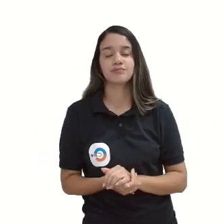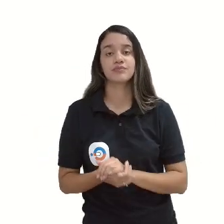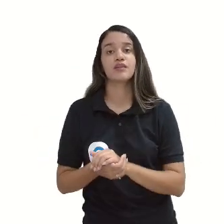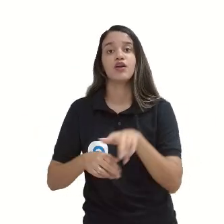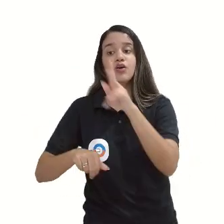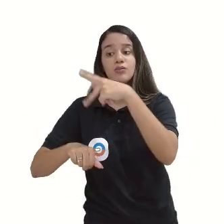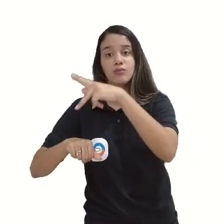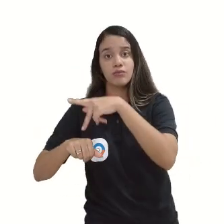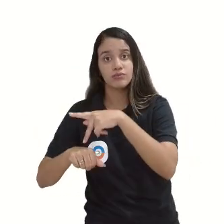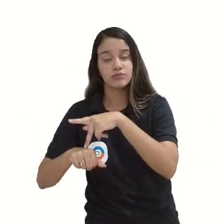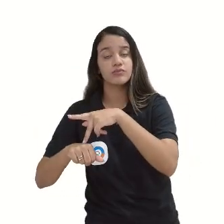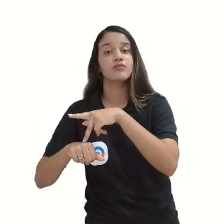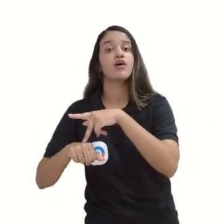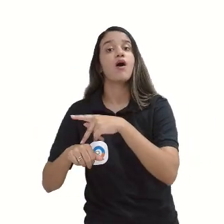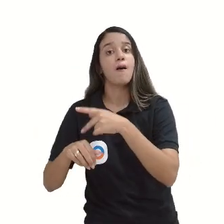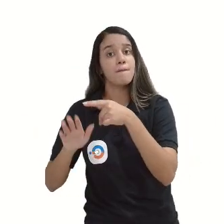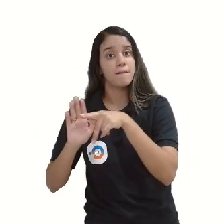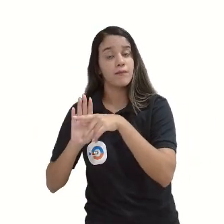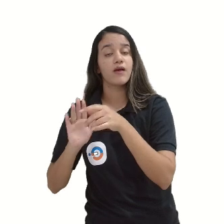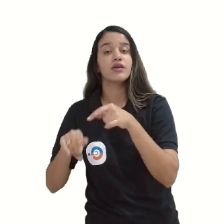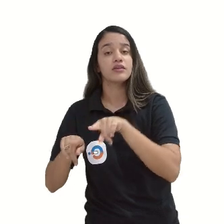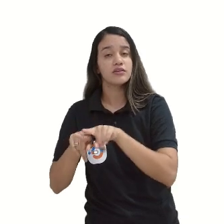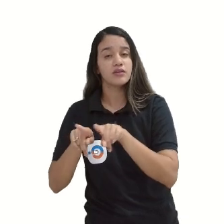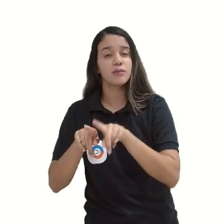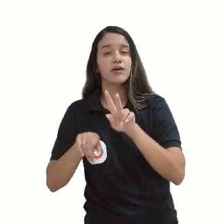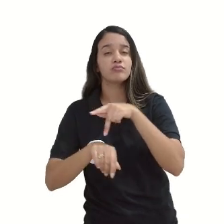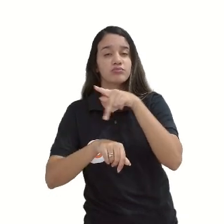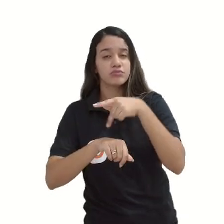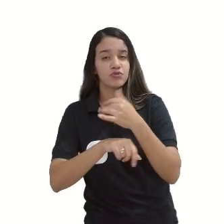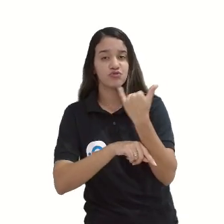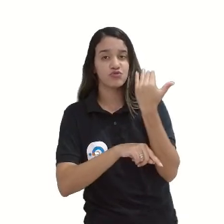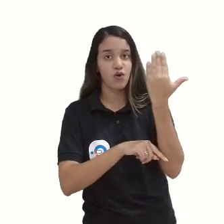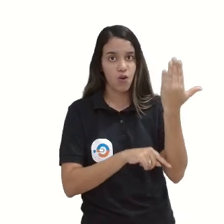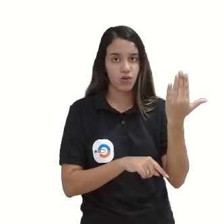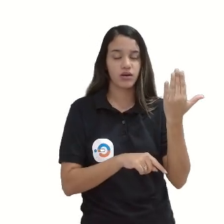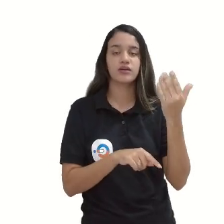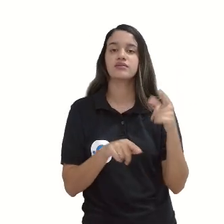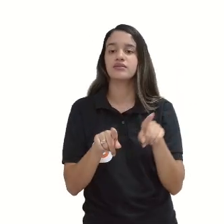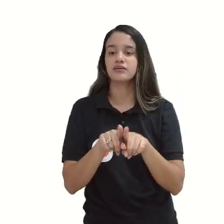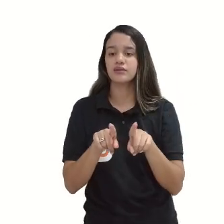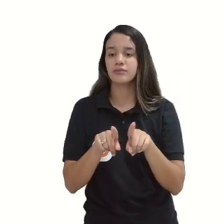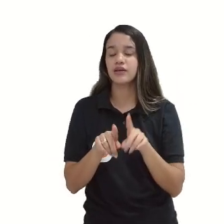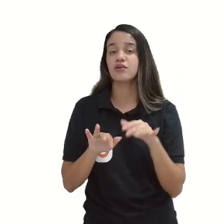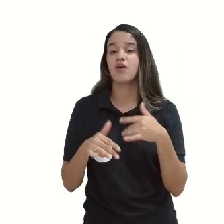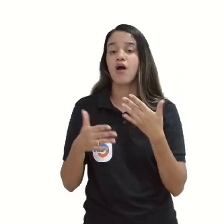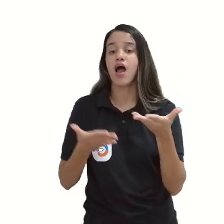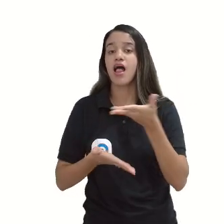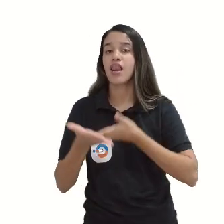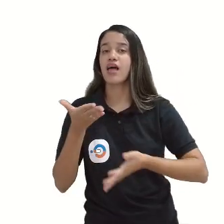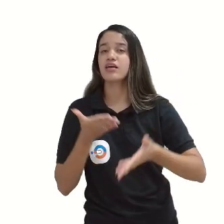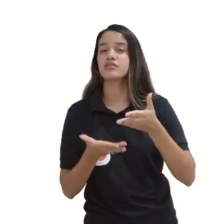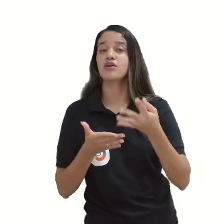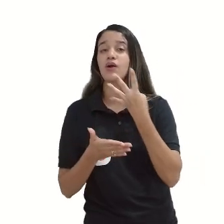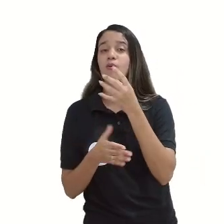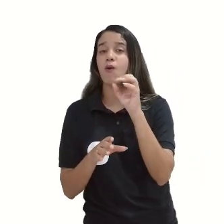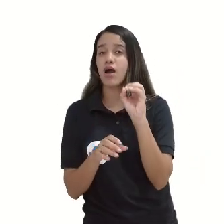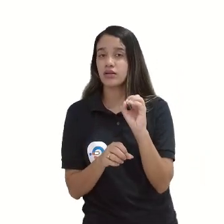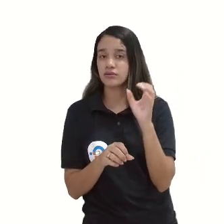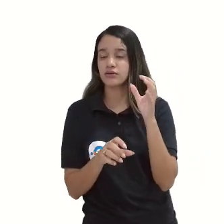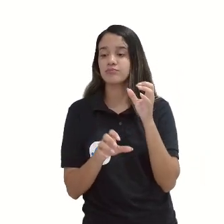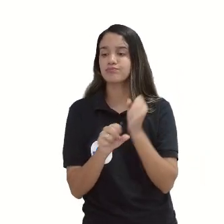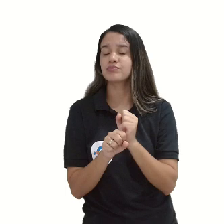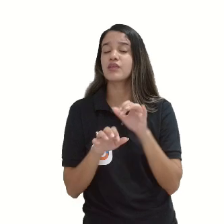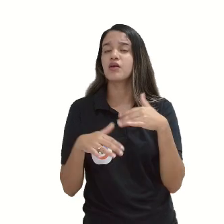e internacionais. A diferença entre a quantidade de voos nacionais e os internacionais é 40. Qual